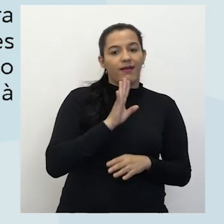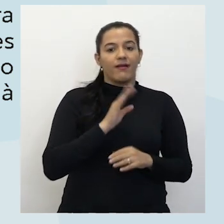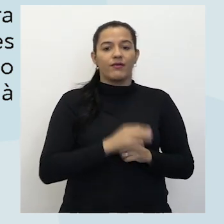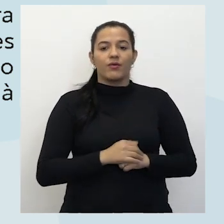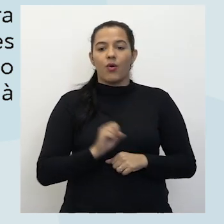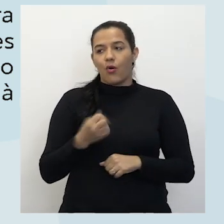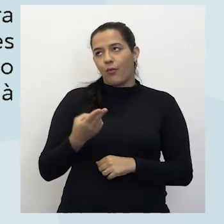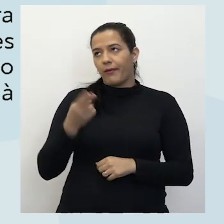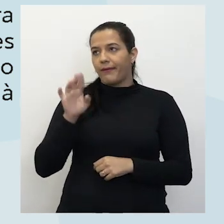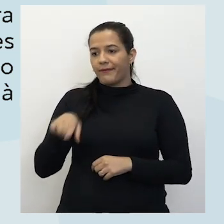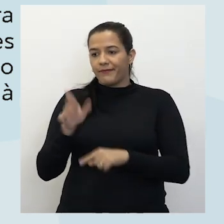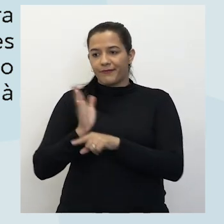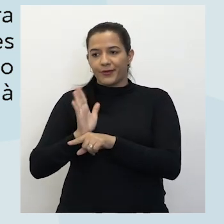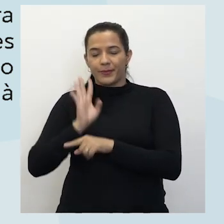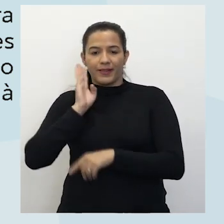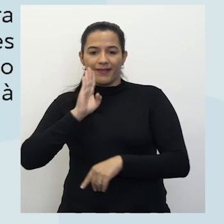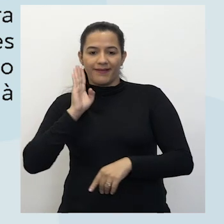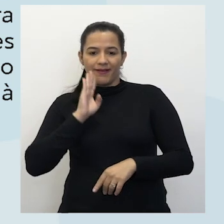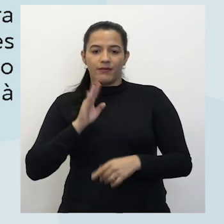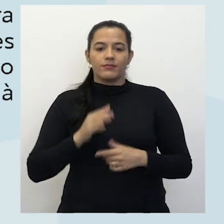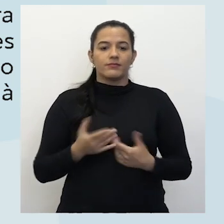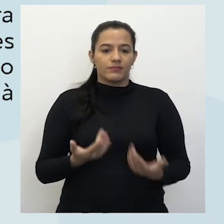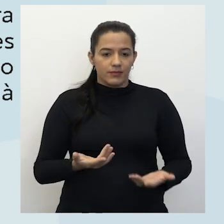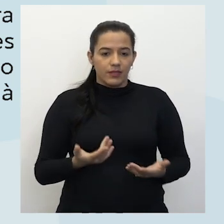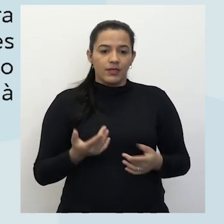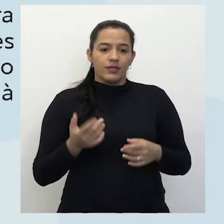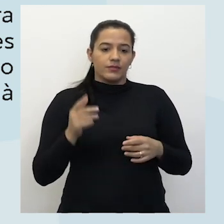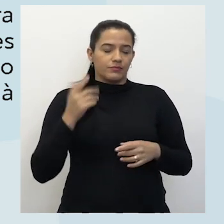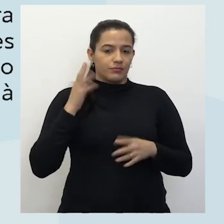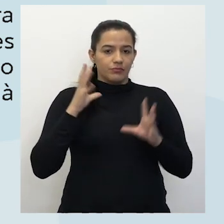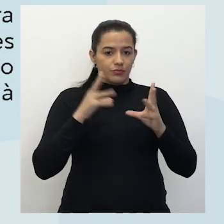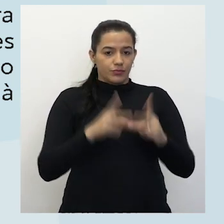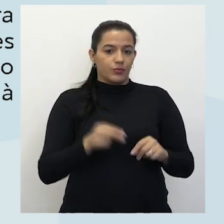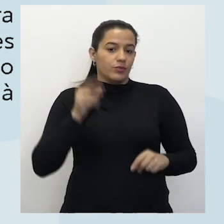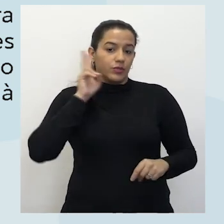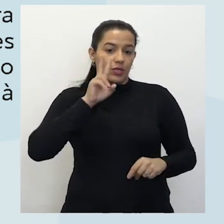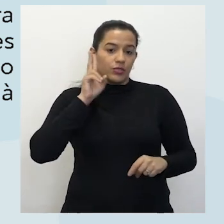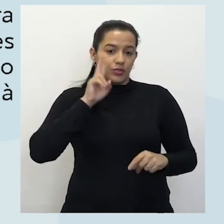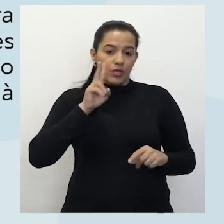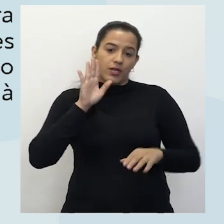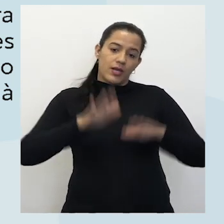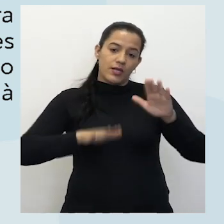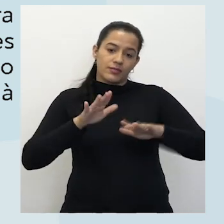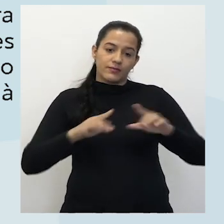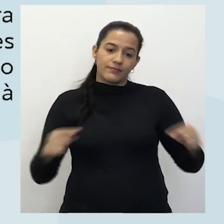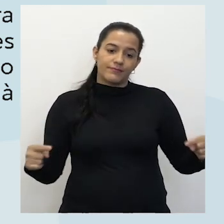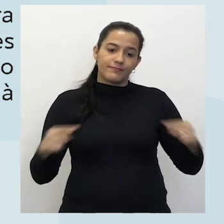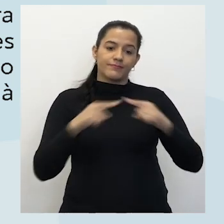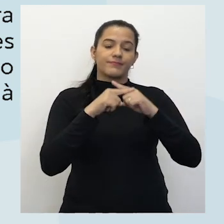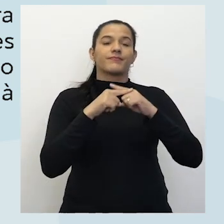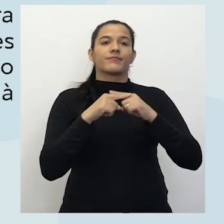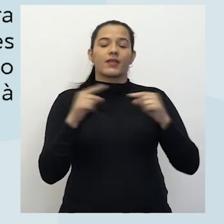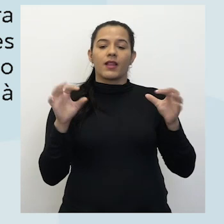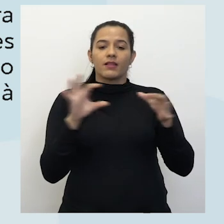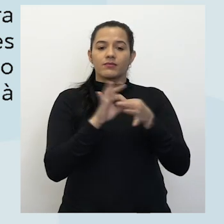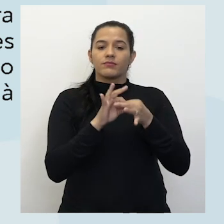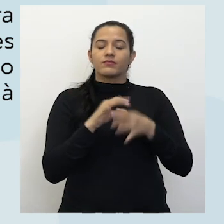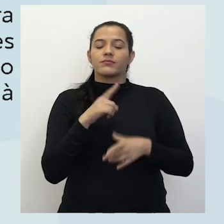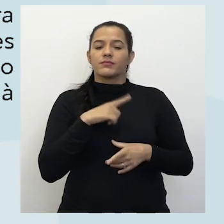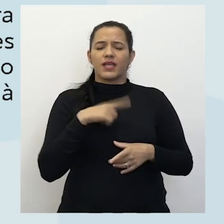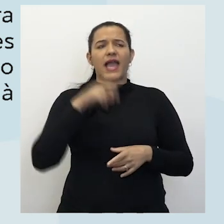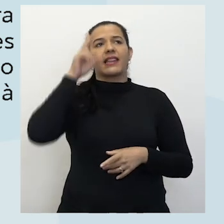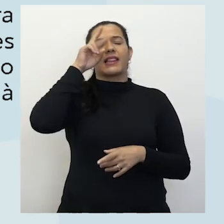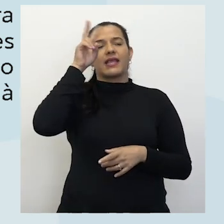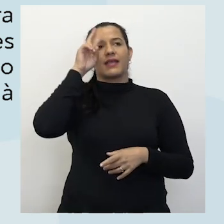o filme. Mas e mesmo assim, as histórias, em determinados momentos, elas se entrelaçam, fazem lembrar a obra original. Trazem,